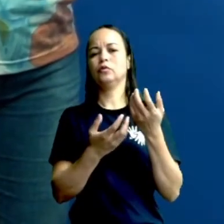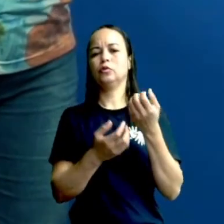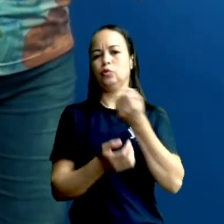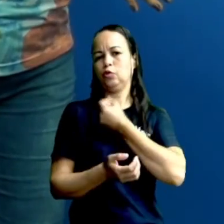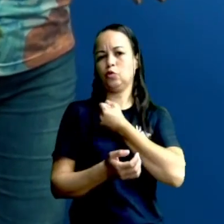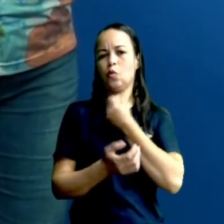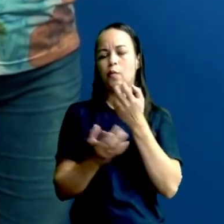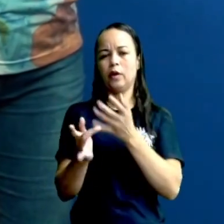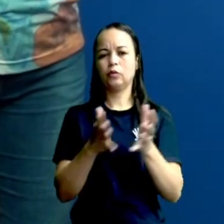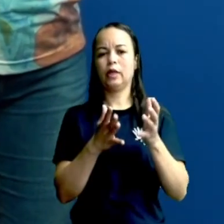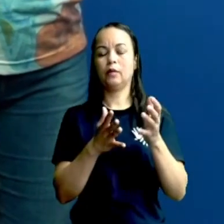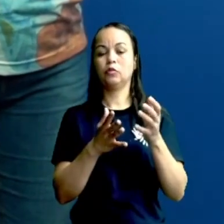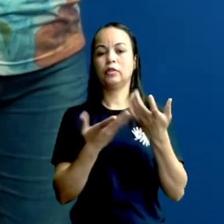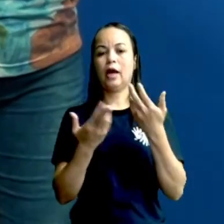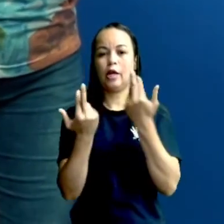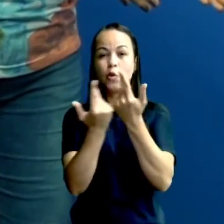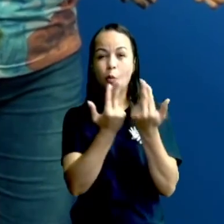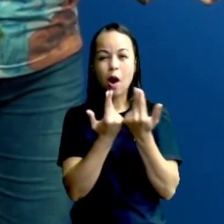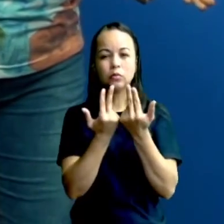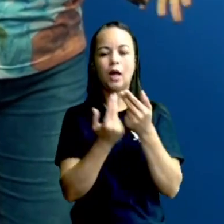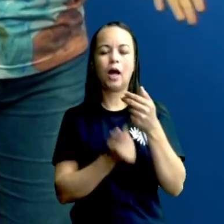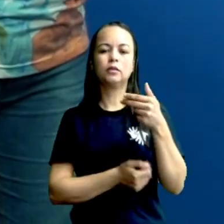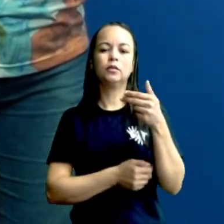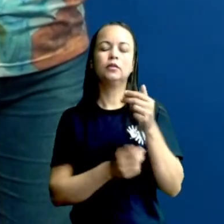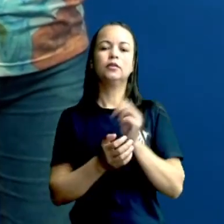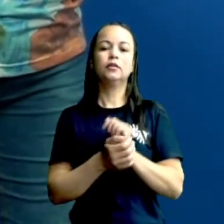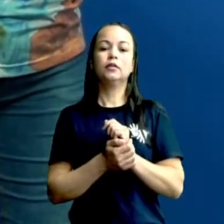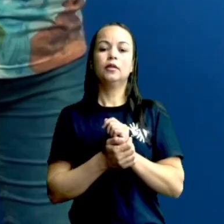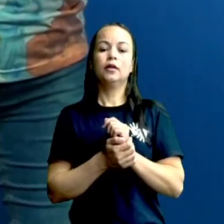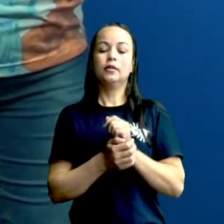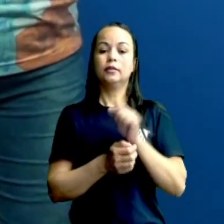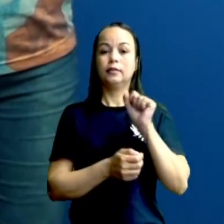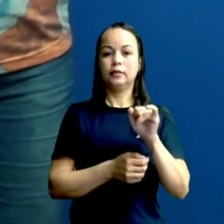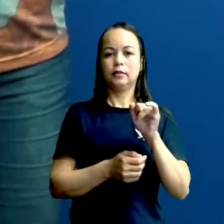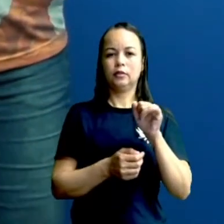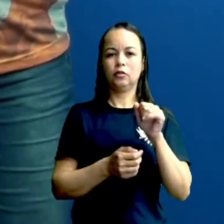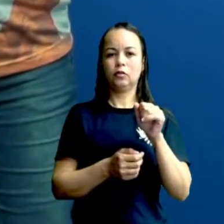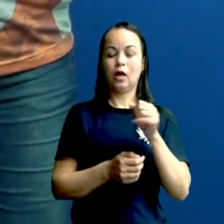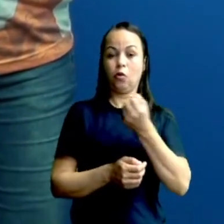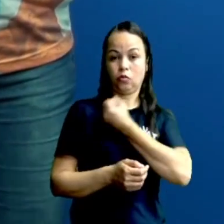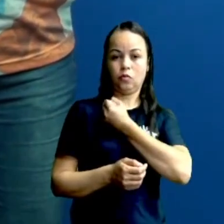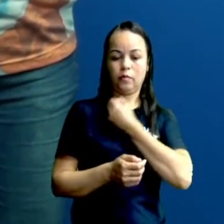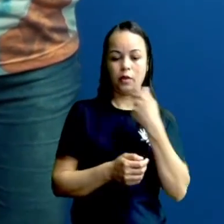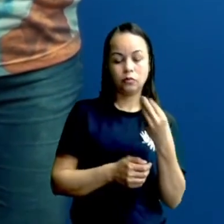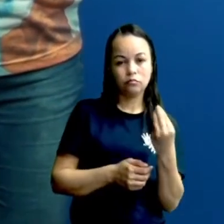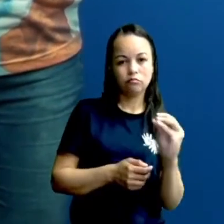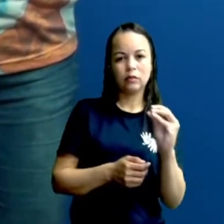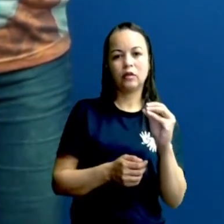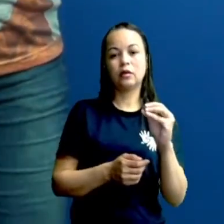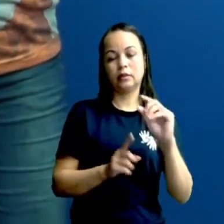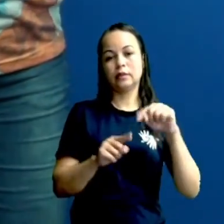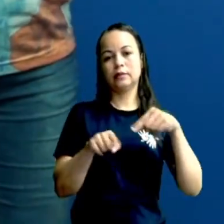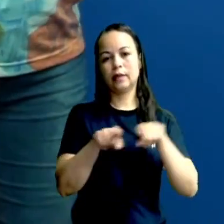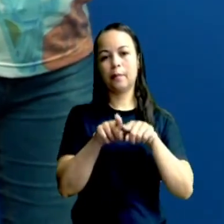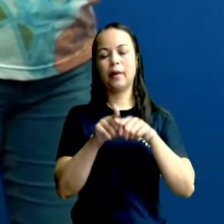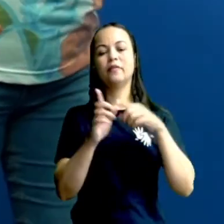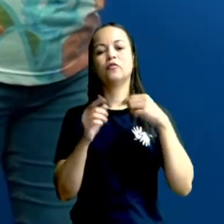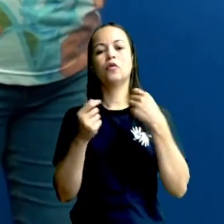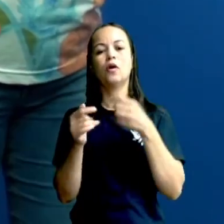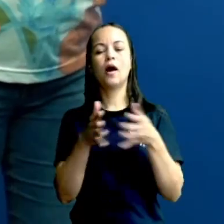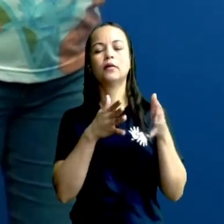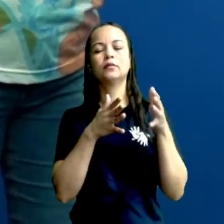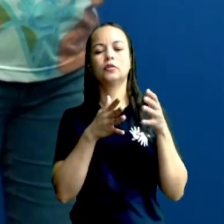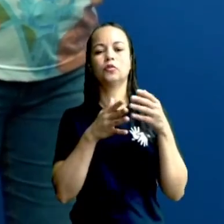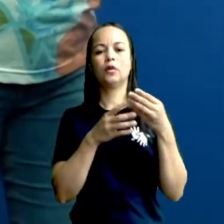dos termos da igualdade, no primeiro termo da igualdade, se eu adicionar um valor, no segundo termo da igualdade eu também vou adicionar um valor. Se eu escolher